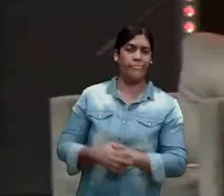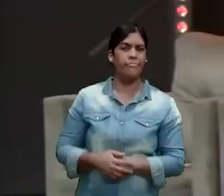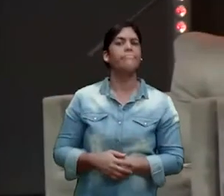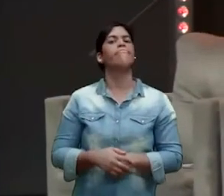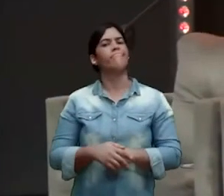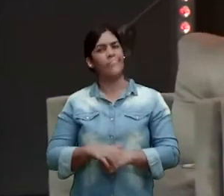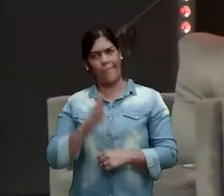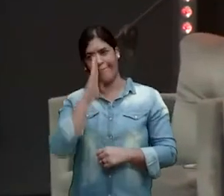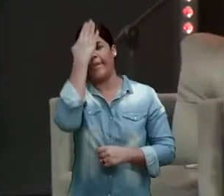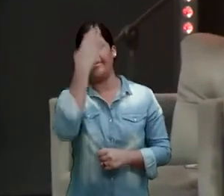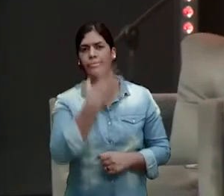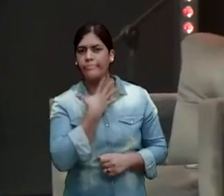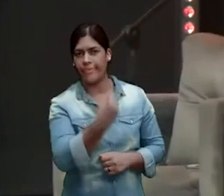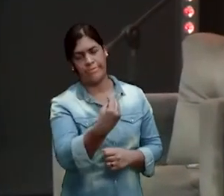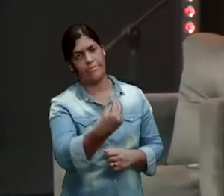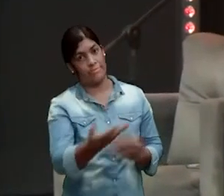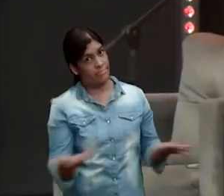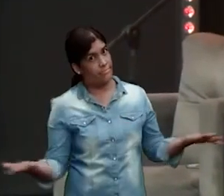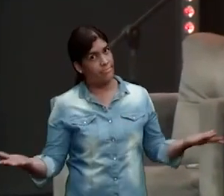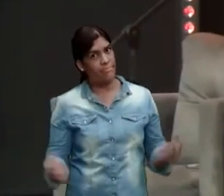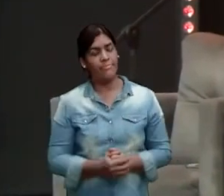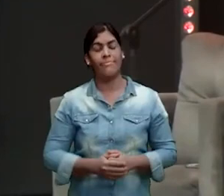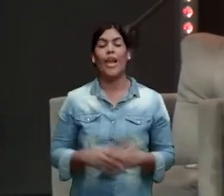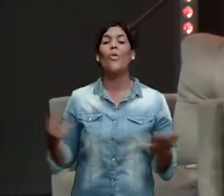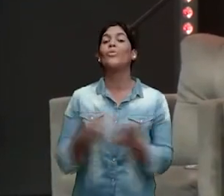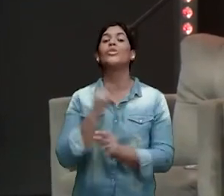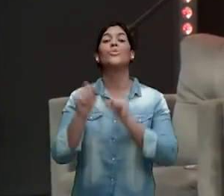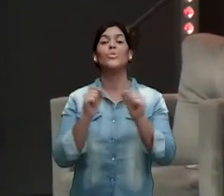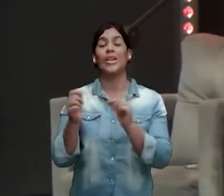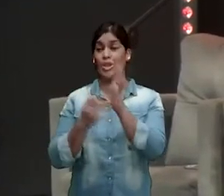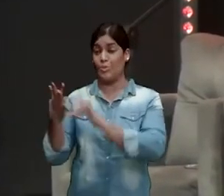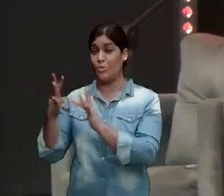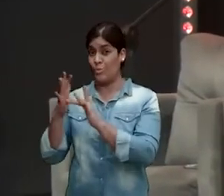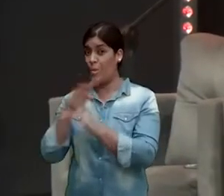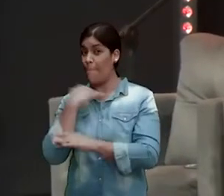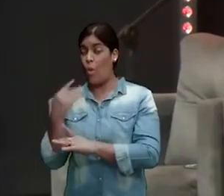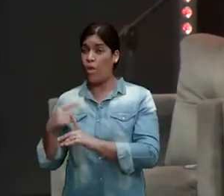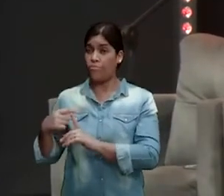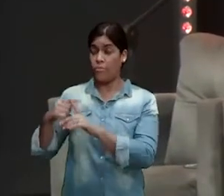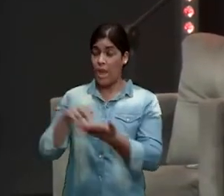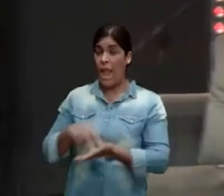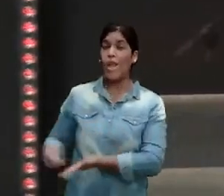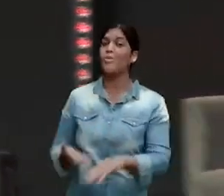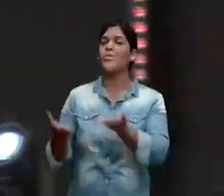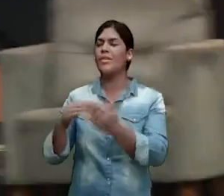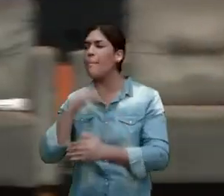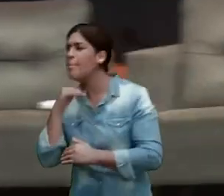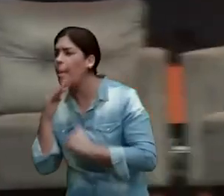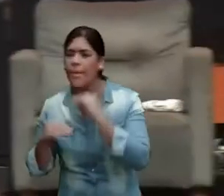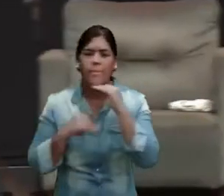traíra E aí Jesus ressuscita aparece para todo mundo bate um papo aqui bati um papo ali